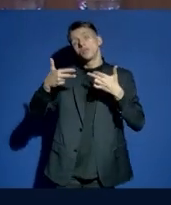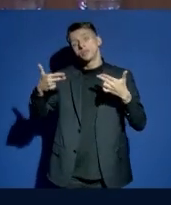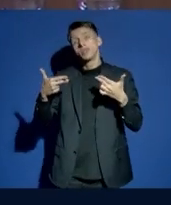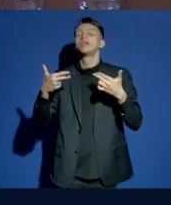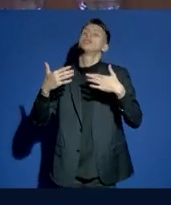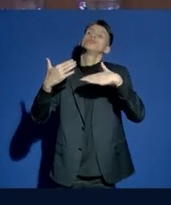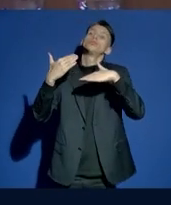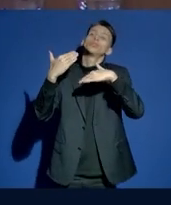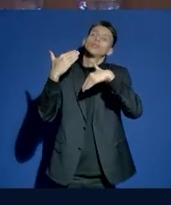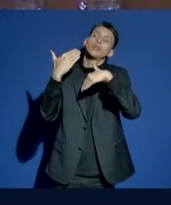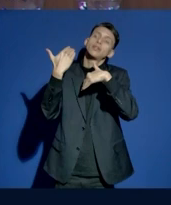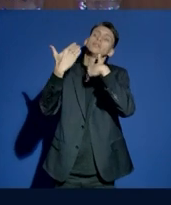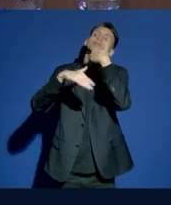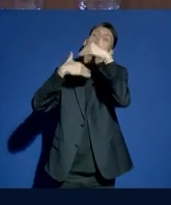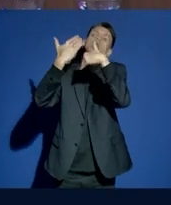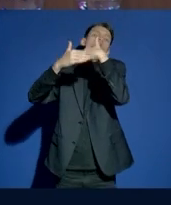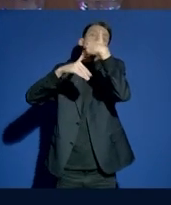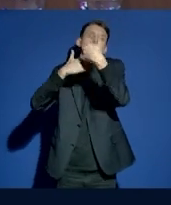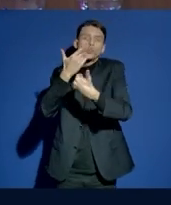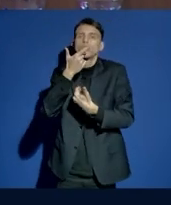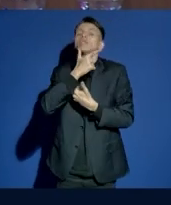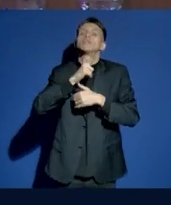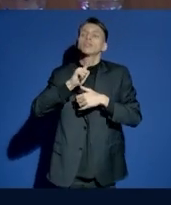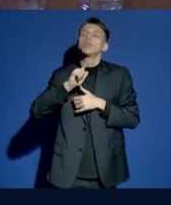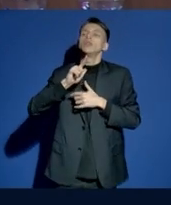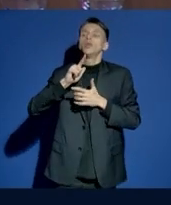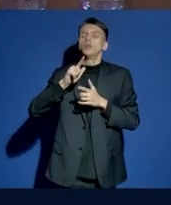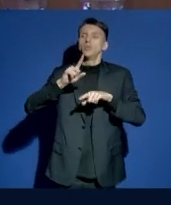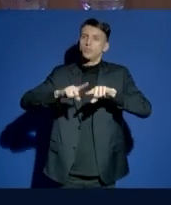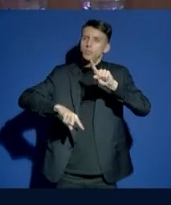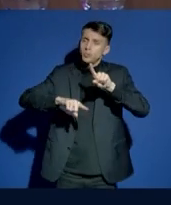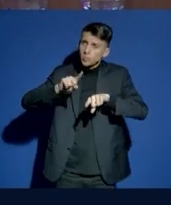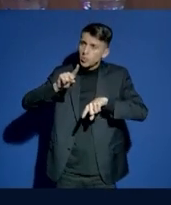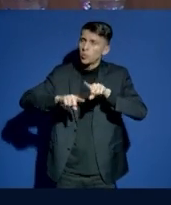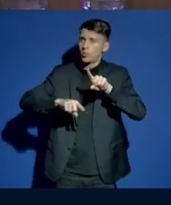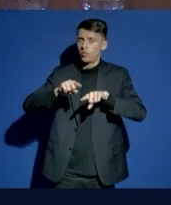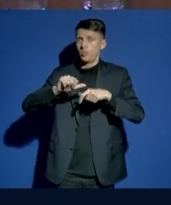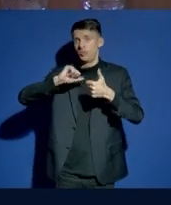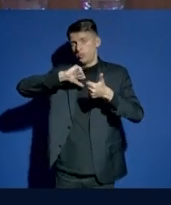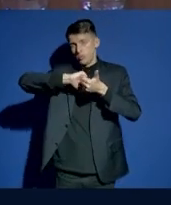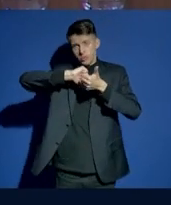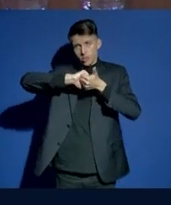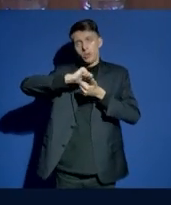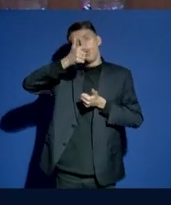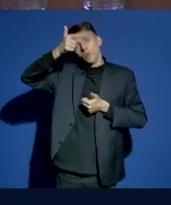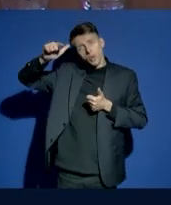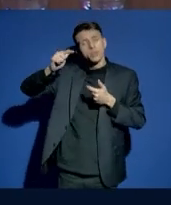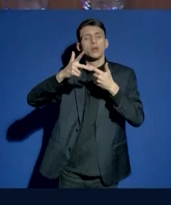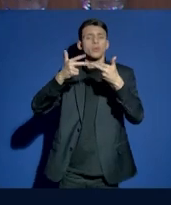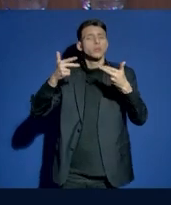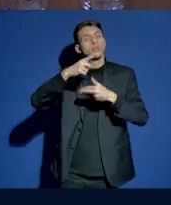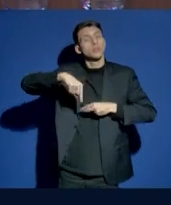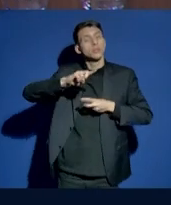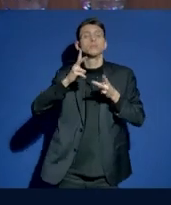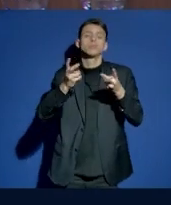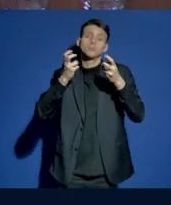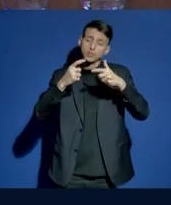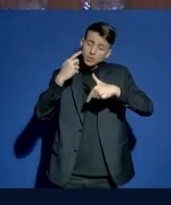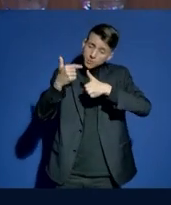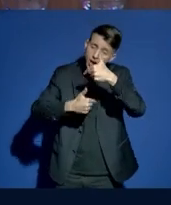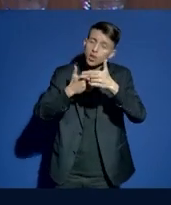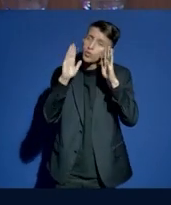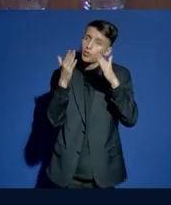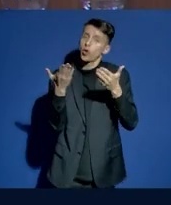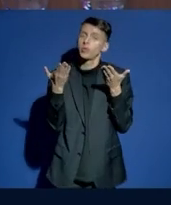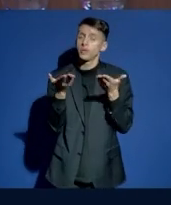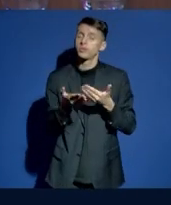crescimento do produto que é indulgência. O outro que nós percebemos e que nós temos trabalhado é essa